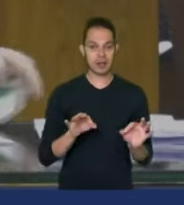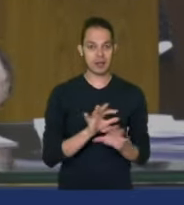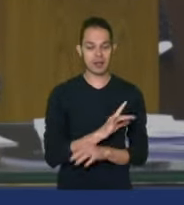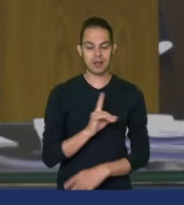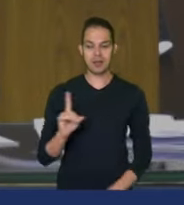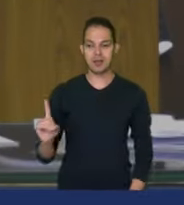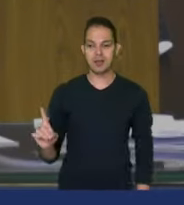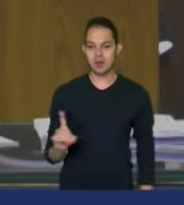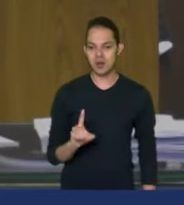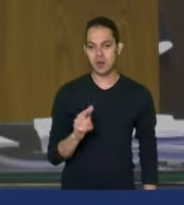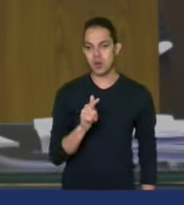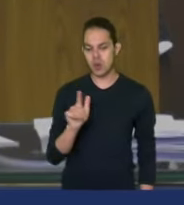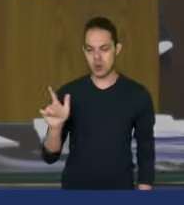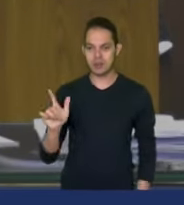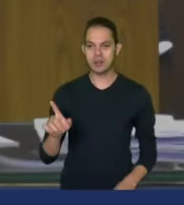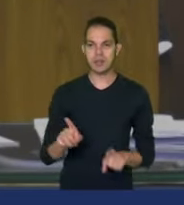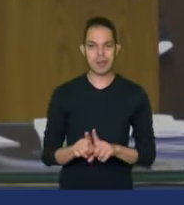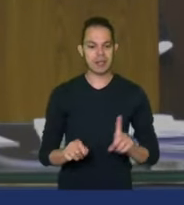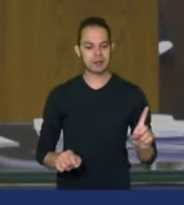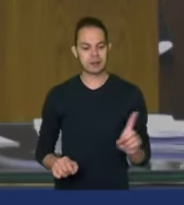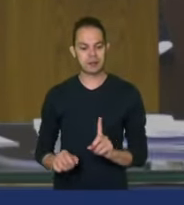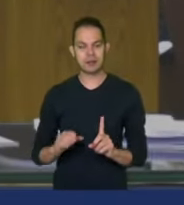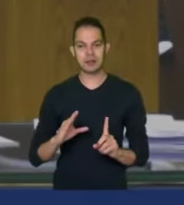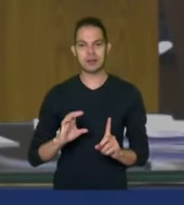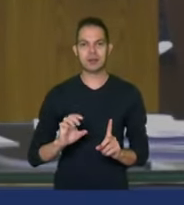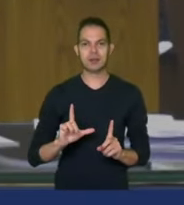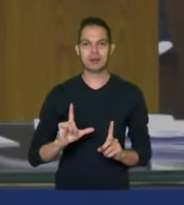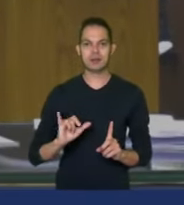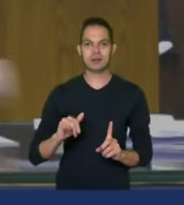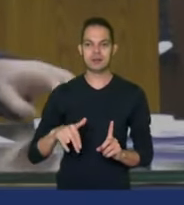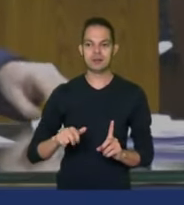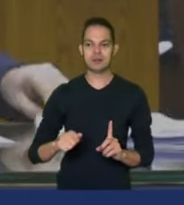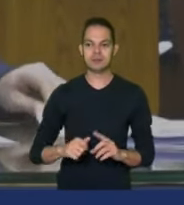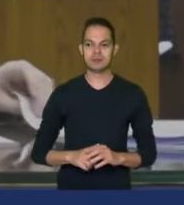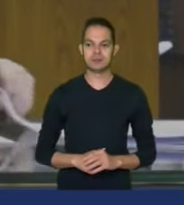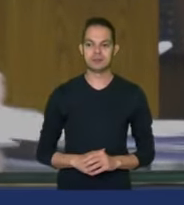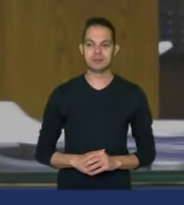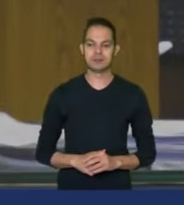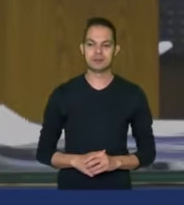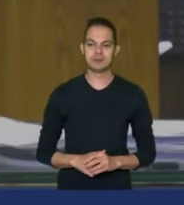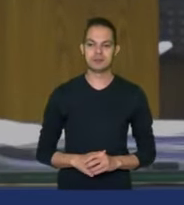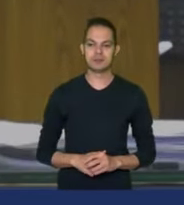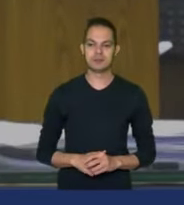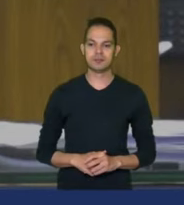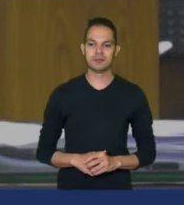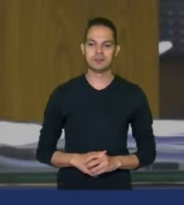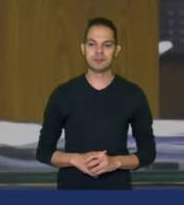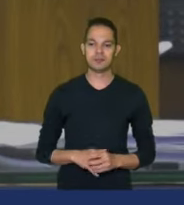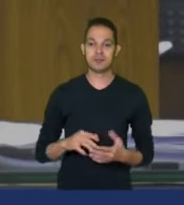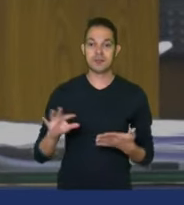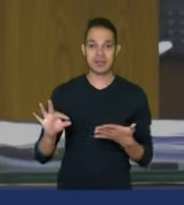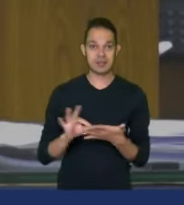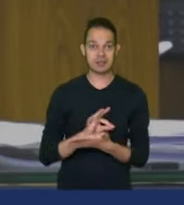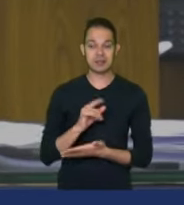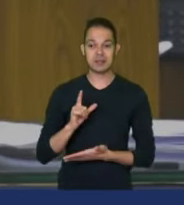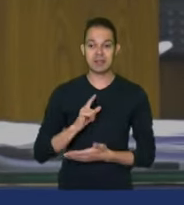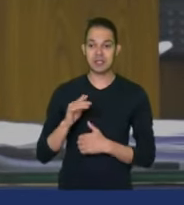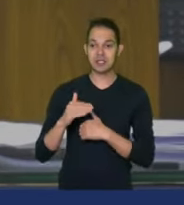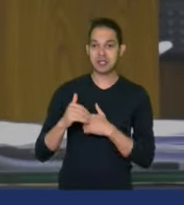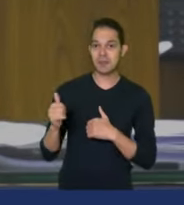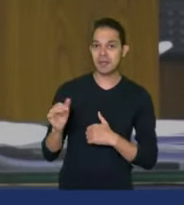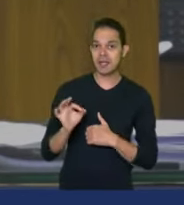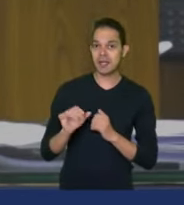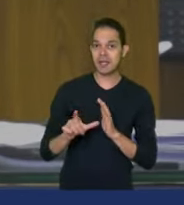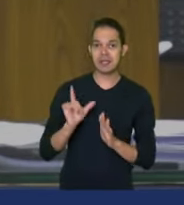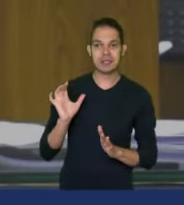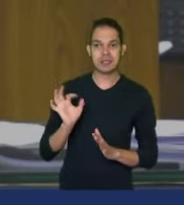depois vamos ouvir também a deputada Celina Leão, que estava até escrita aqui. Eu até peço perdão que eu tinha chamado na hora que eu procurei.